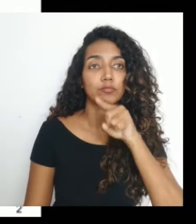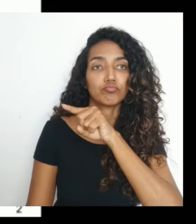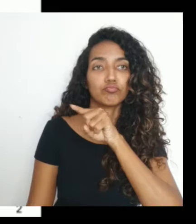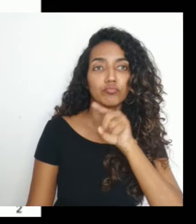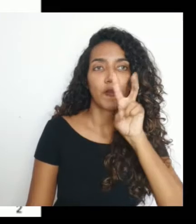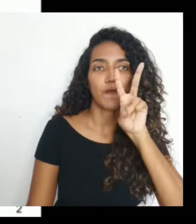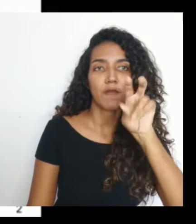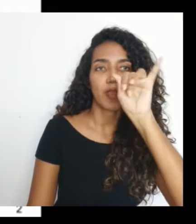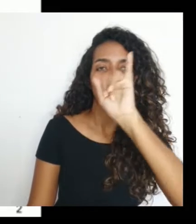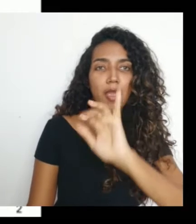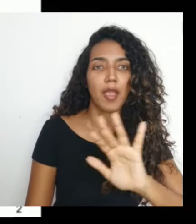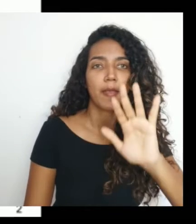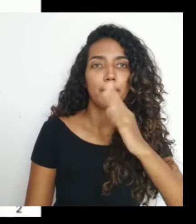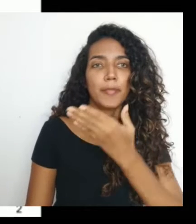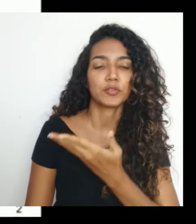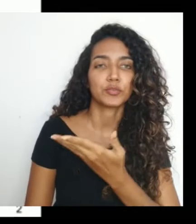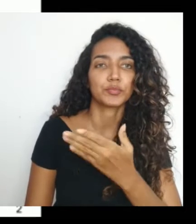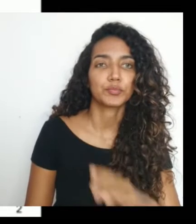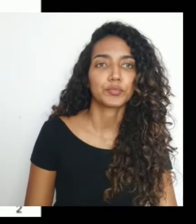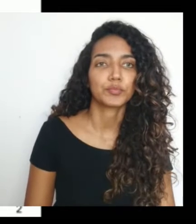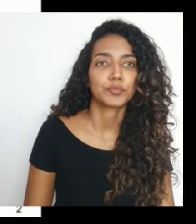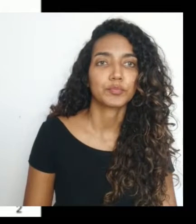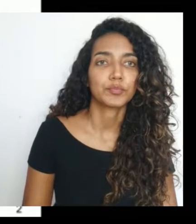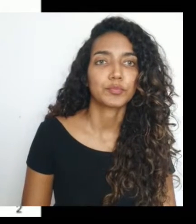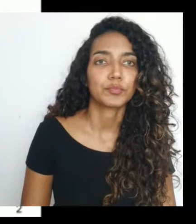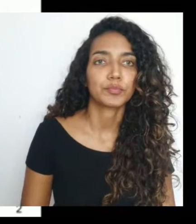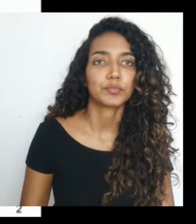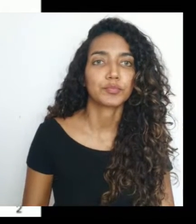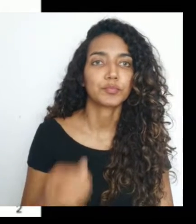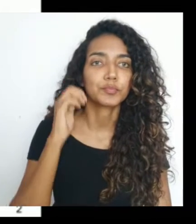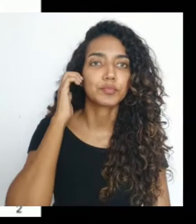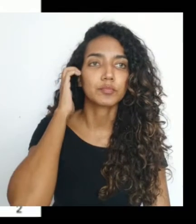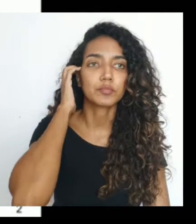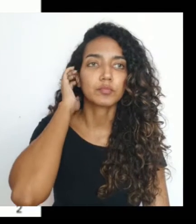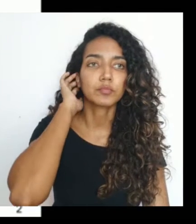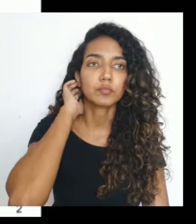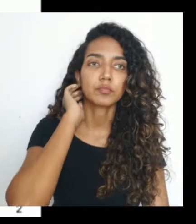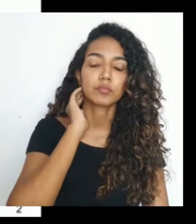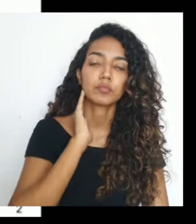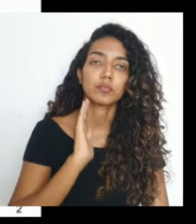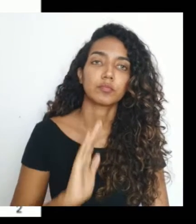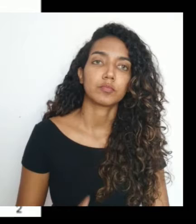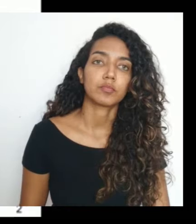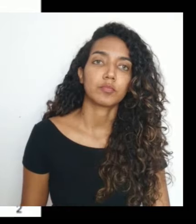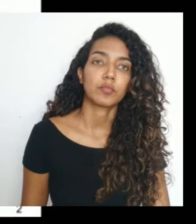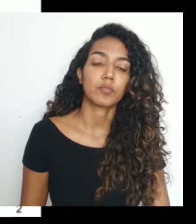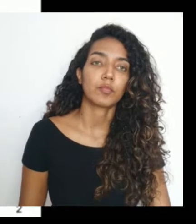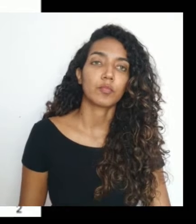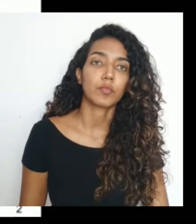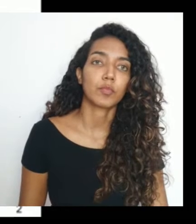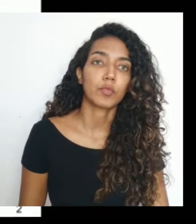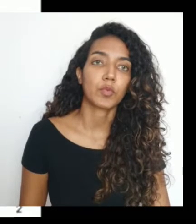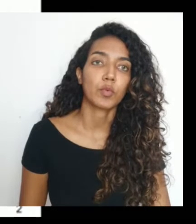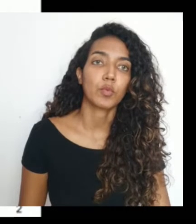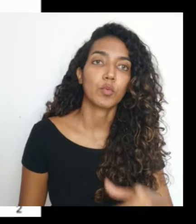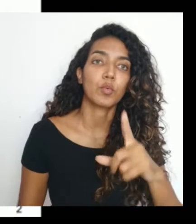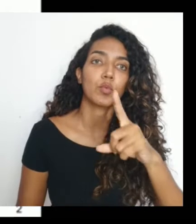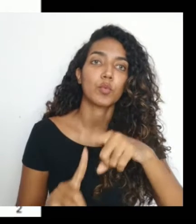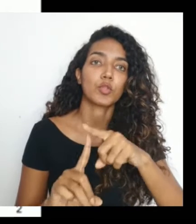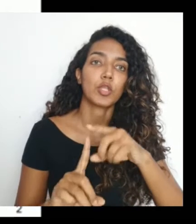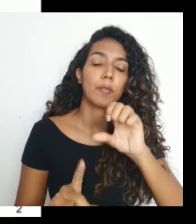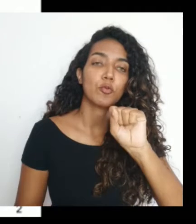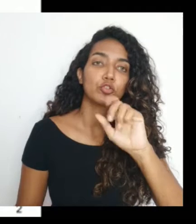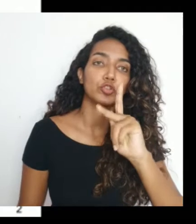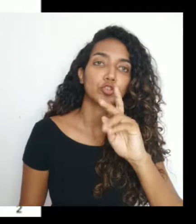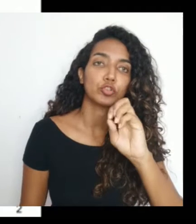O tipo char, que representa um caractere em memória, usa 16 bits, mas também é considerado um tipo integral.